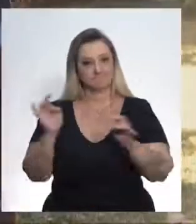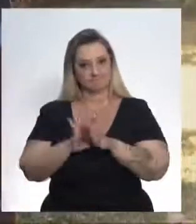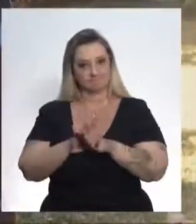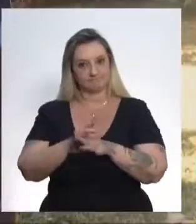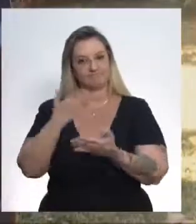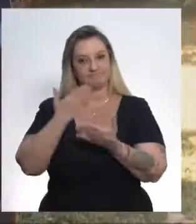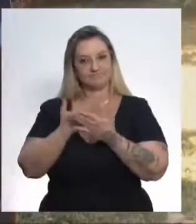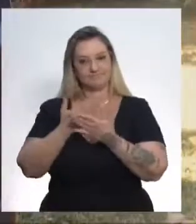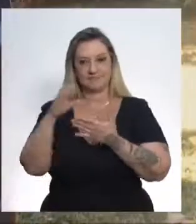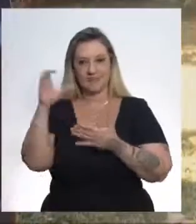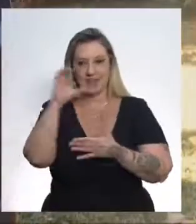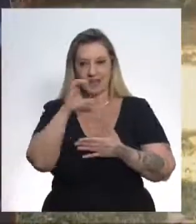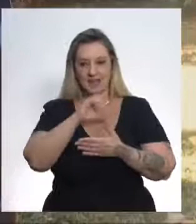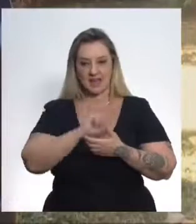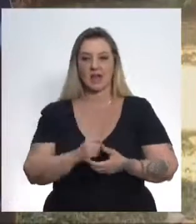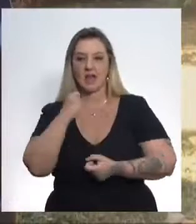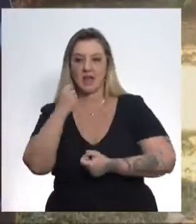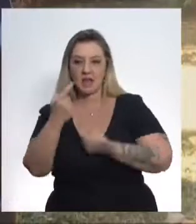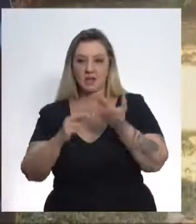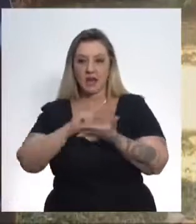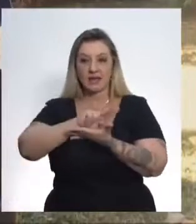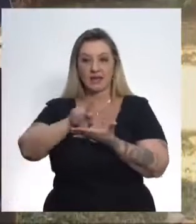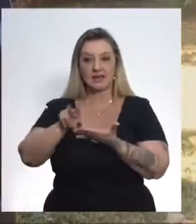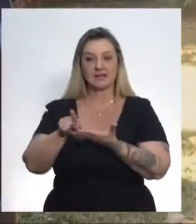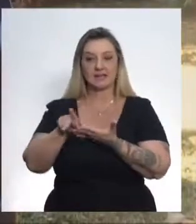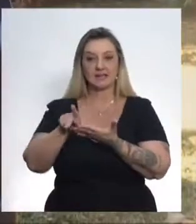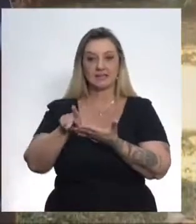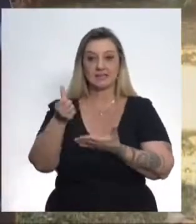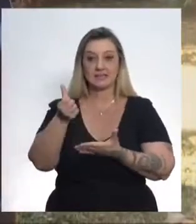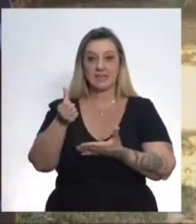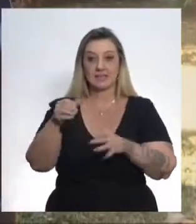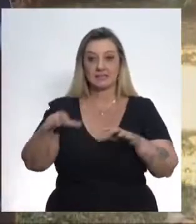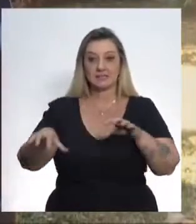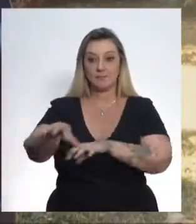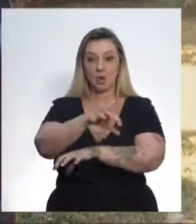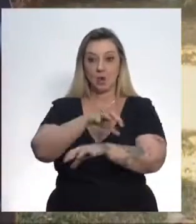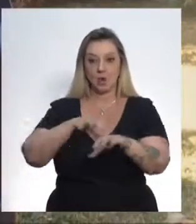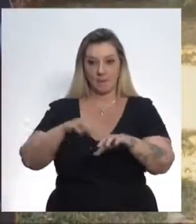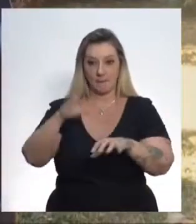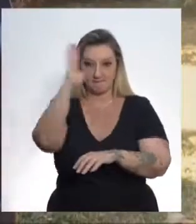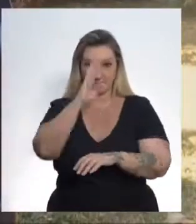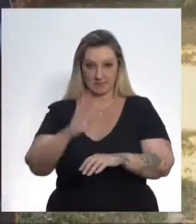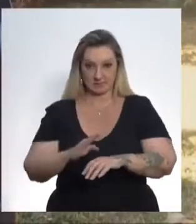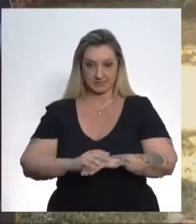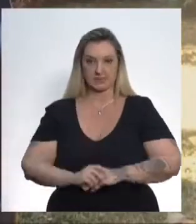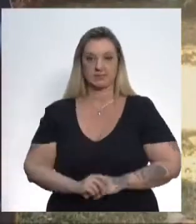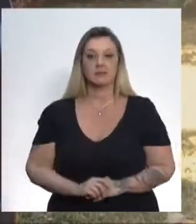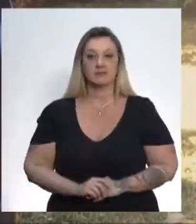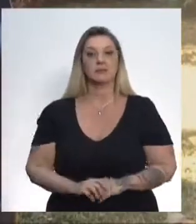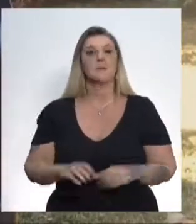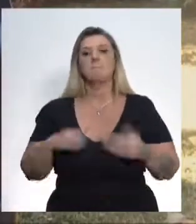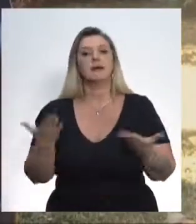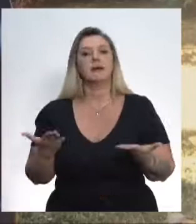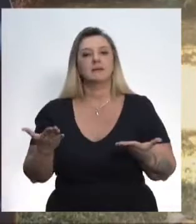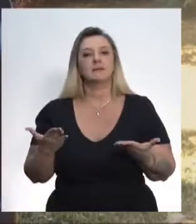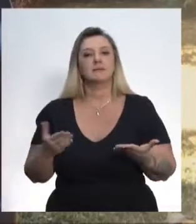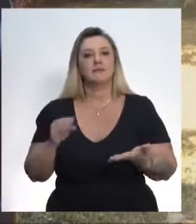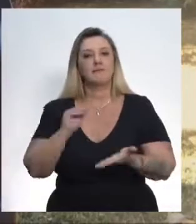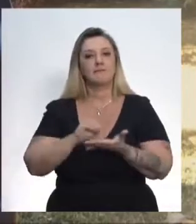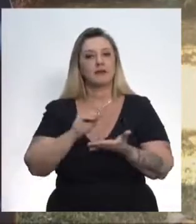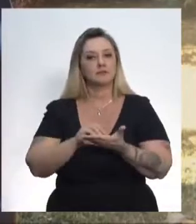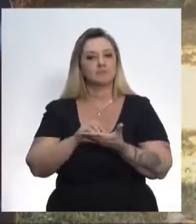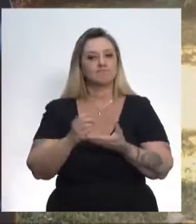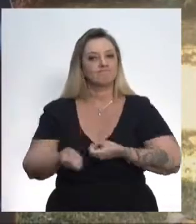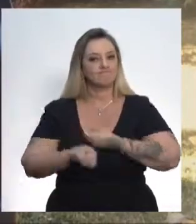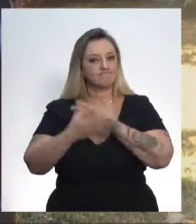Vimos rapidamente, então, algumas características dos 6 biomas terrestres brasileiros. Mas faltou uma